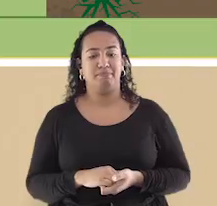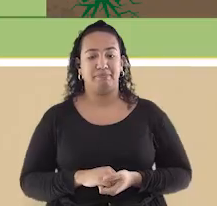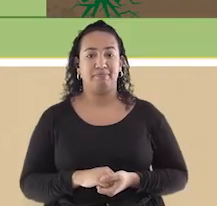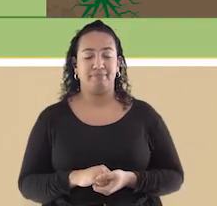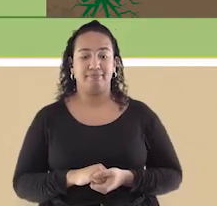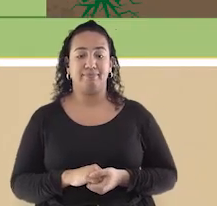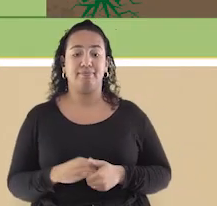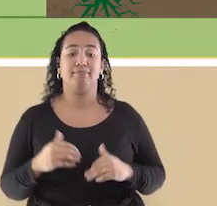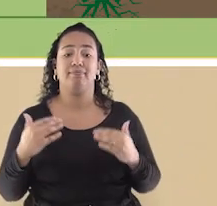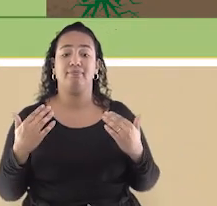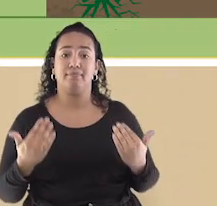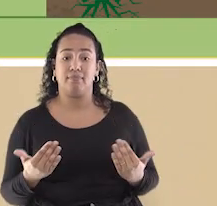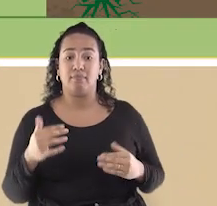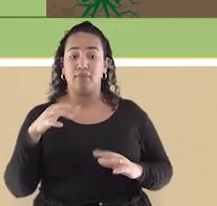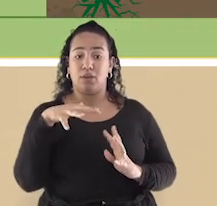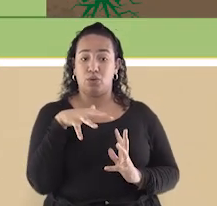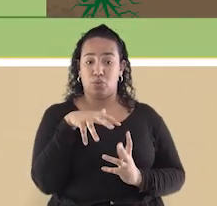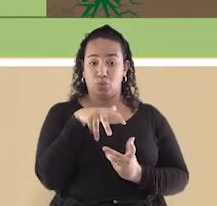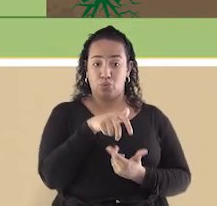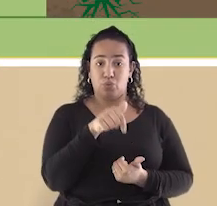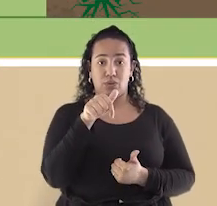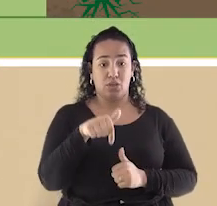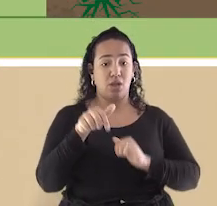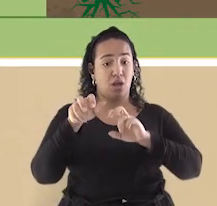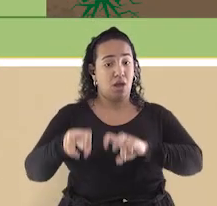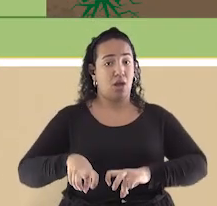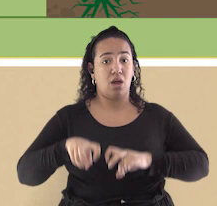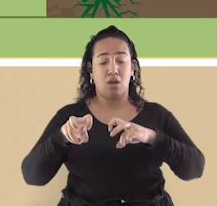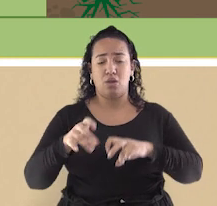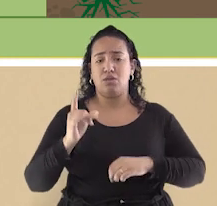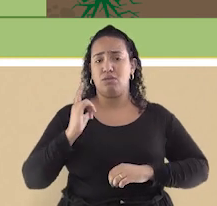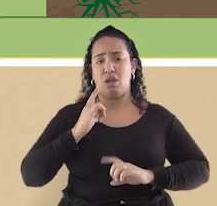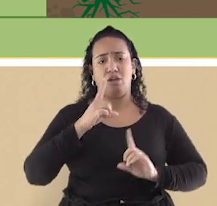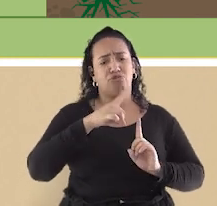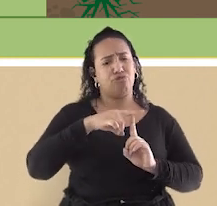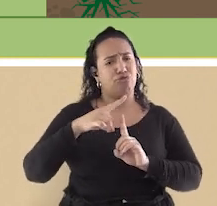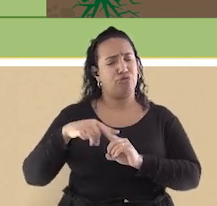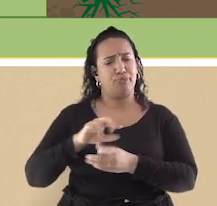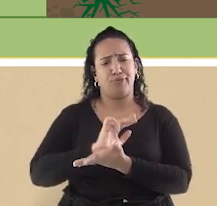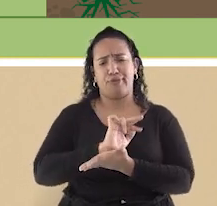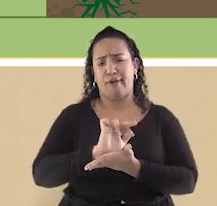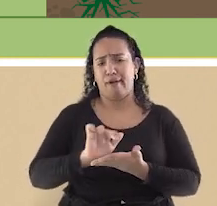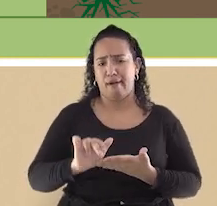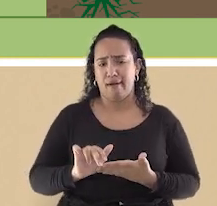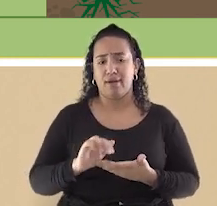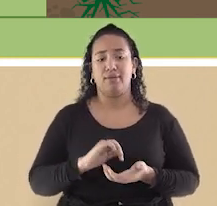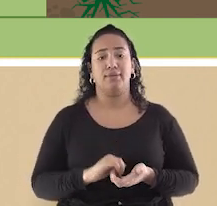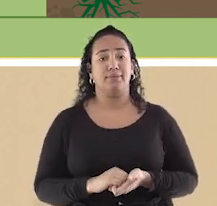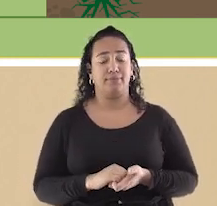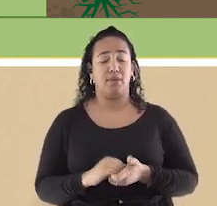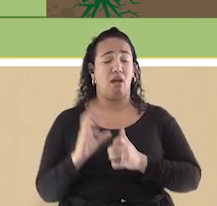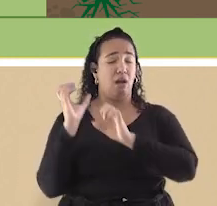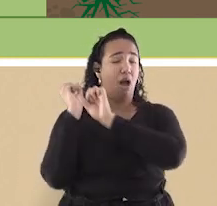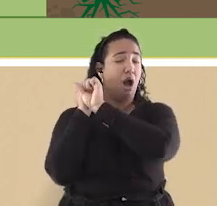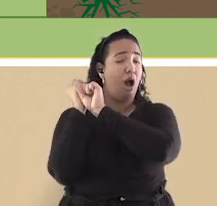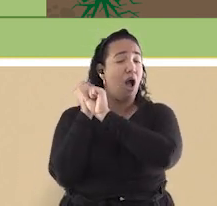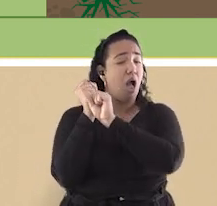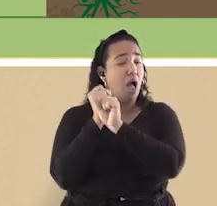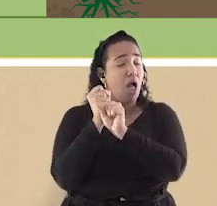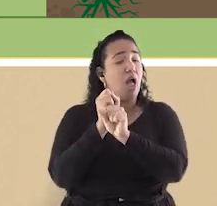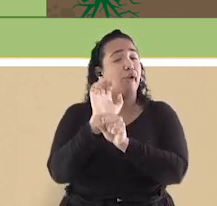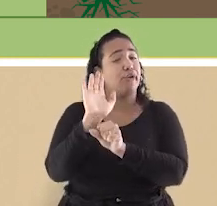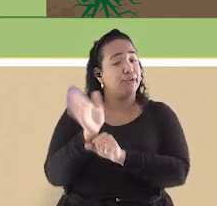trabalho. Pelo mundo, a agricultura é praticada de diversas formas há muitos anos por inúmeros